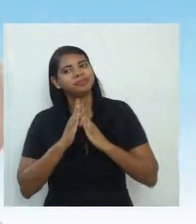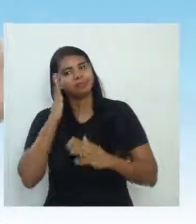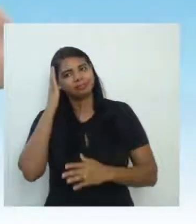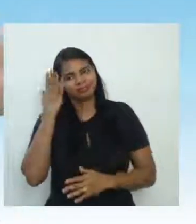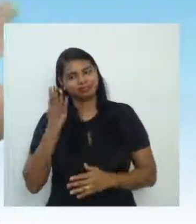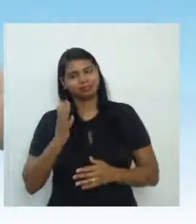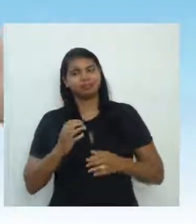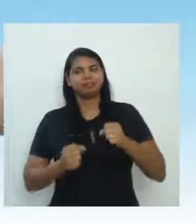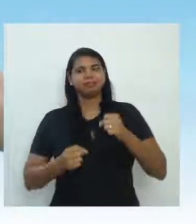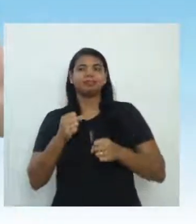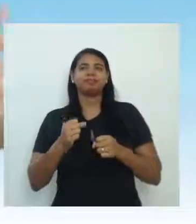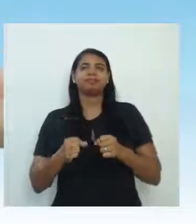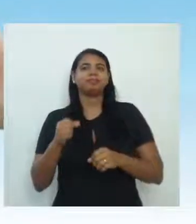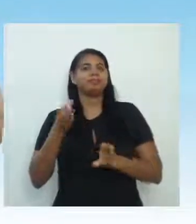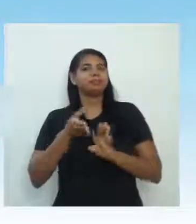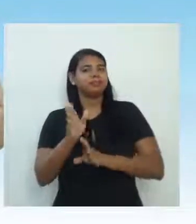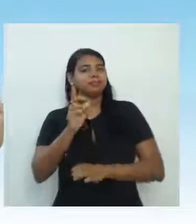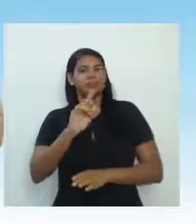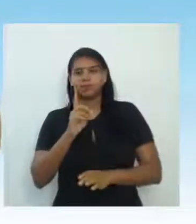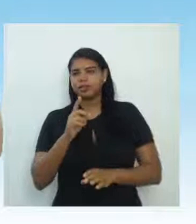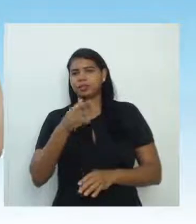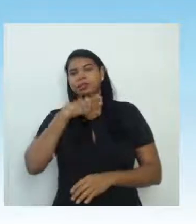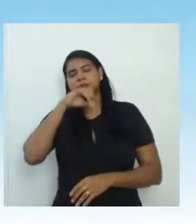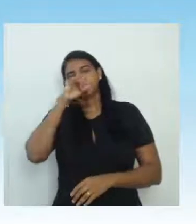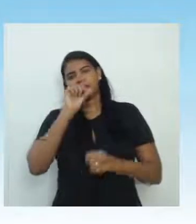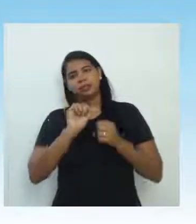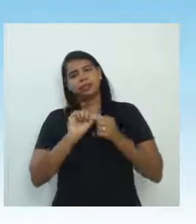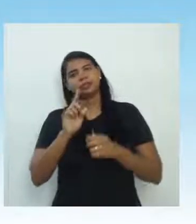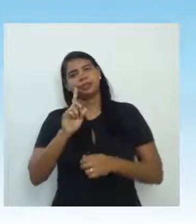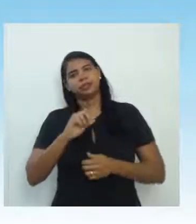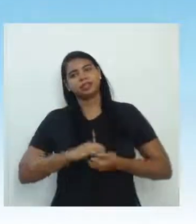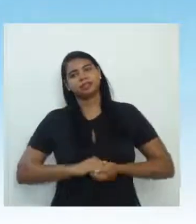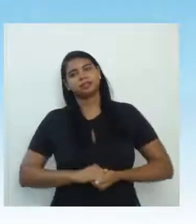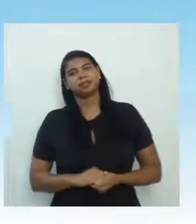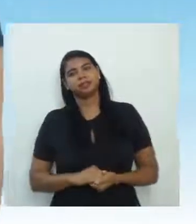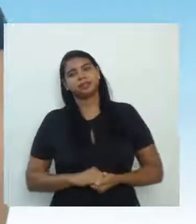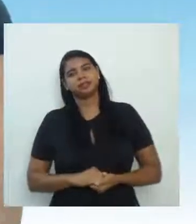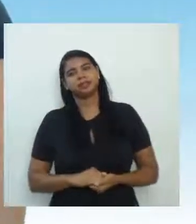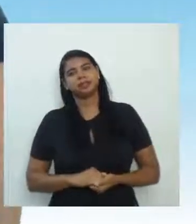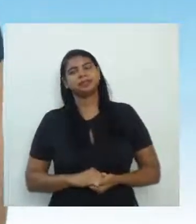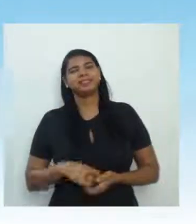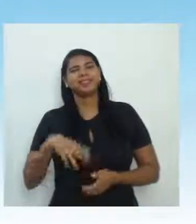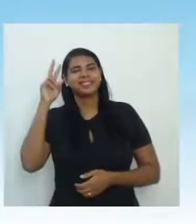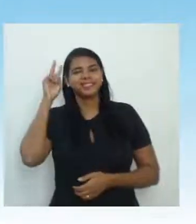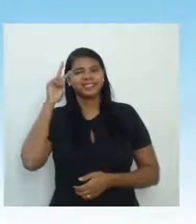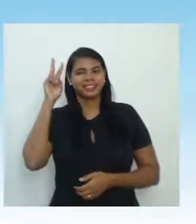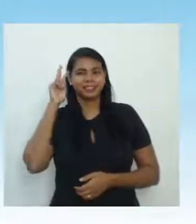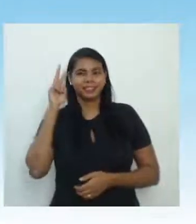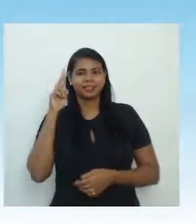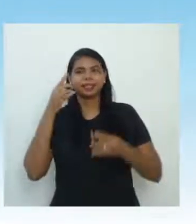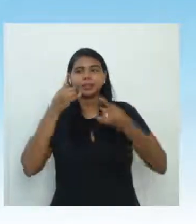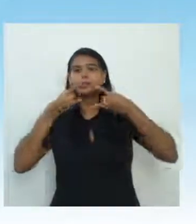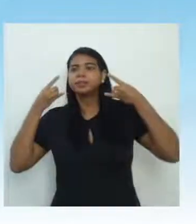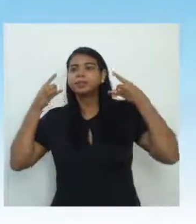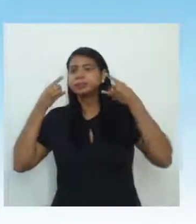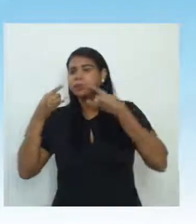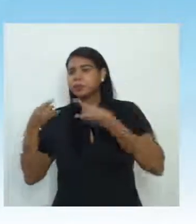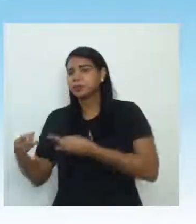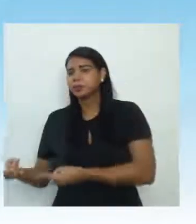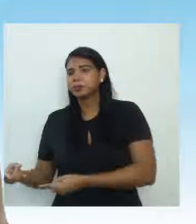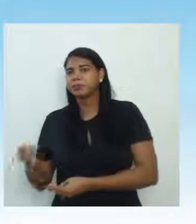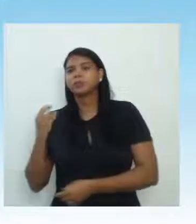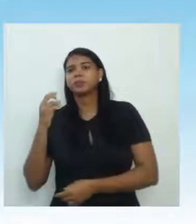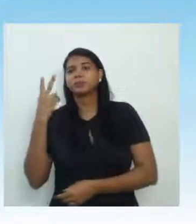trânsito, nem aconselho os pais de vocês a fazer o mesmo não, né não, Robson? E também lembrar que nós estamos aqui sem máscara, por quê, professora? Já